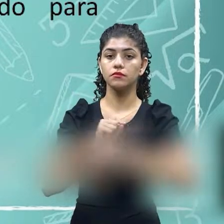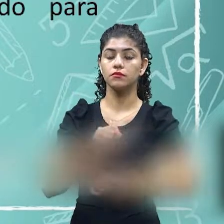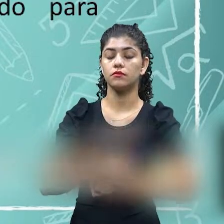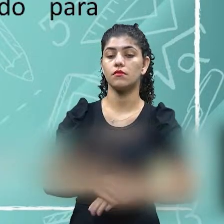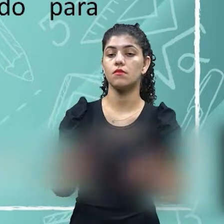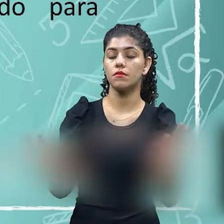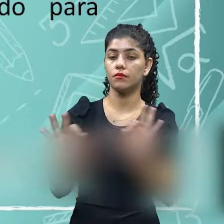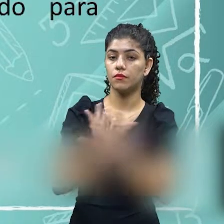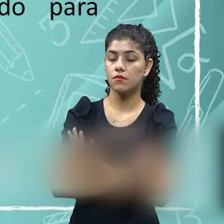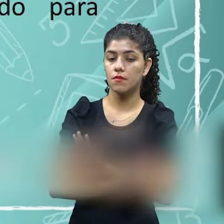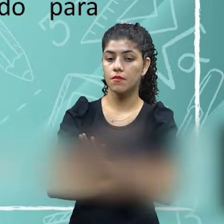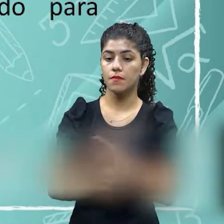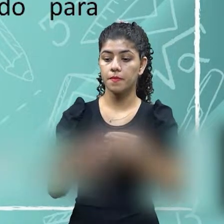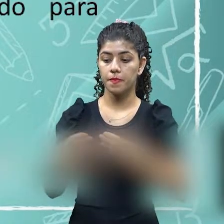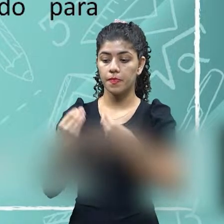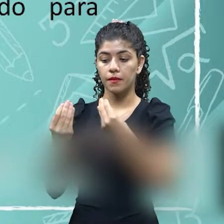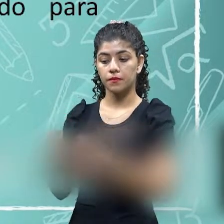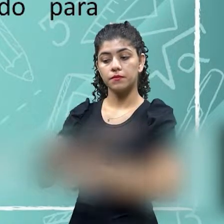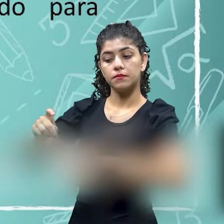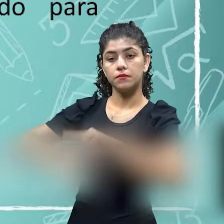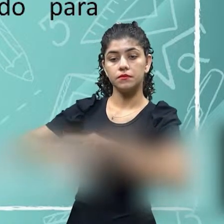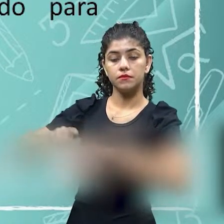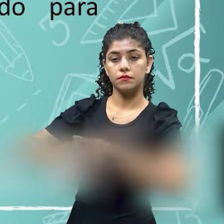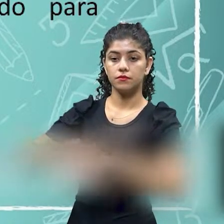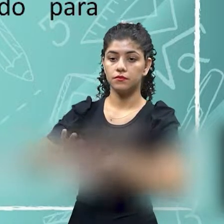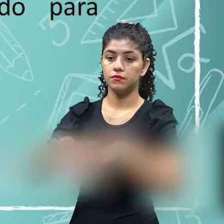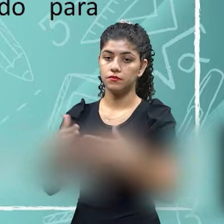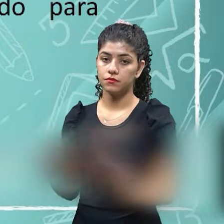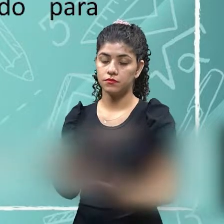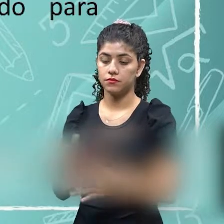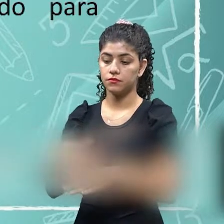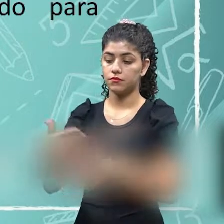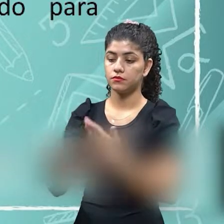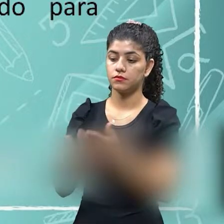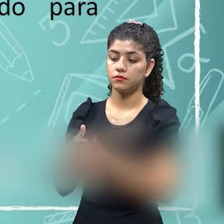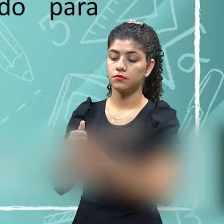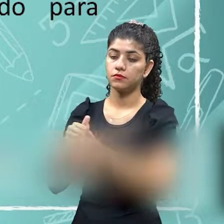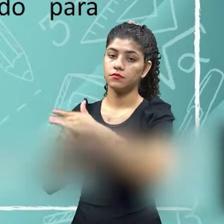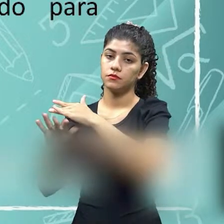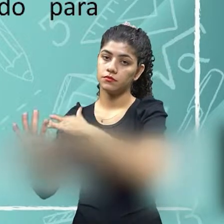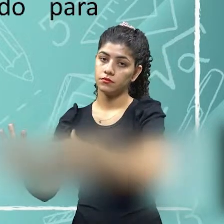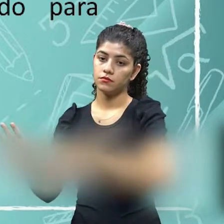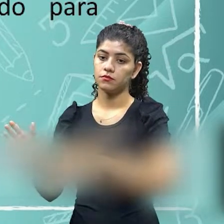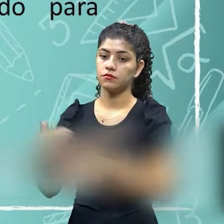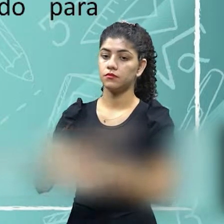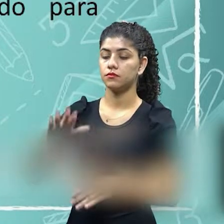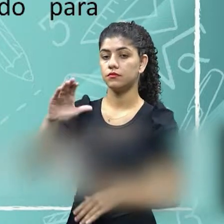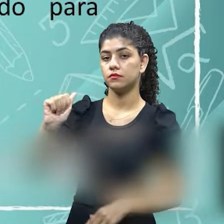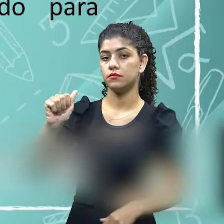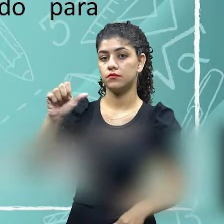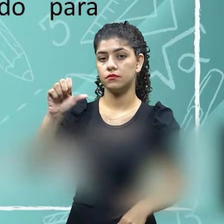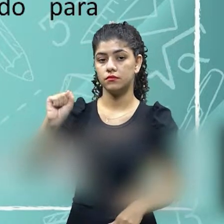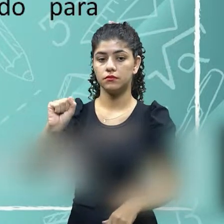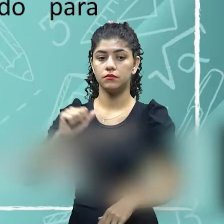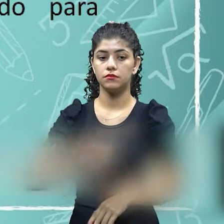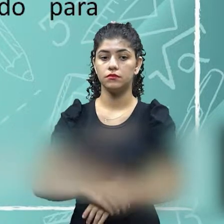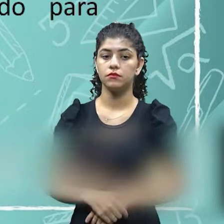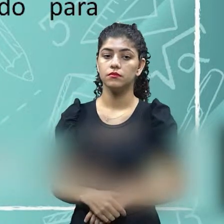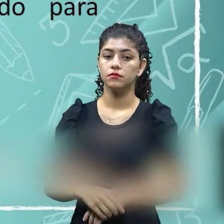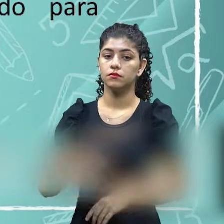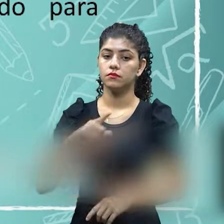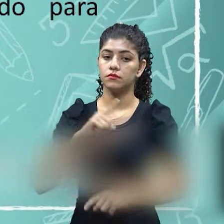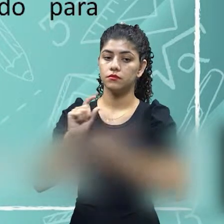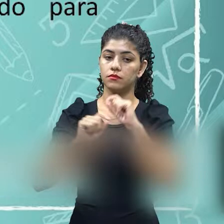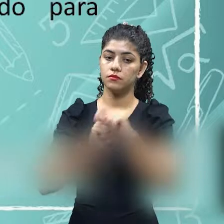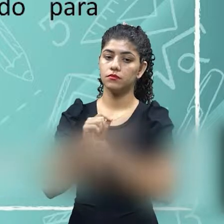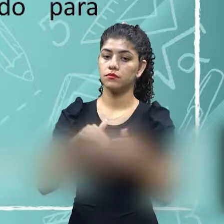encerram-se ao colocar a mercadoria já desembaraçada para exportação no cais. Então já observamos que está vinculado ao transporte